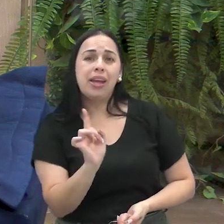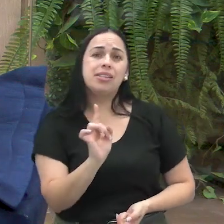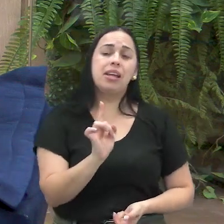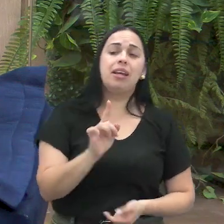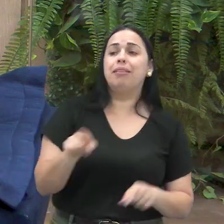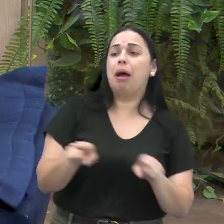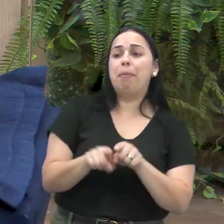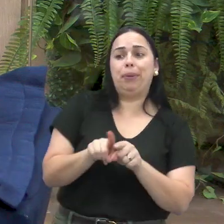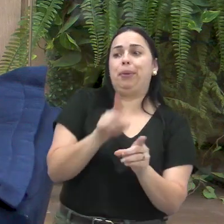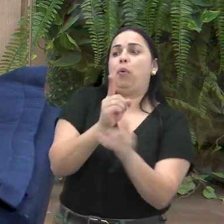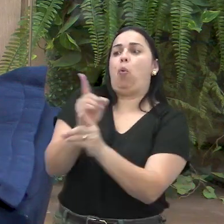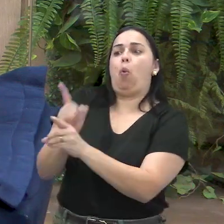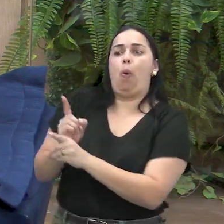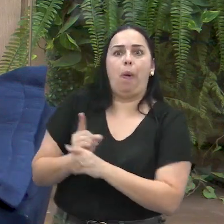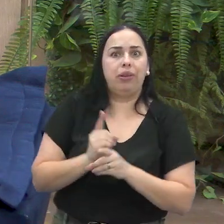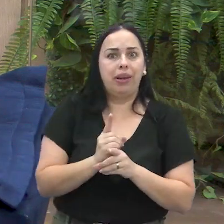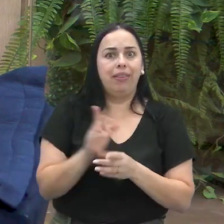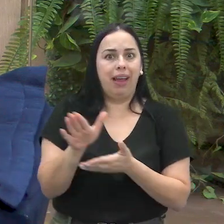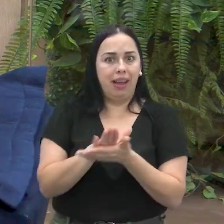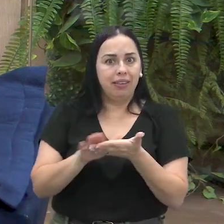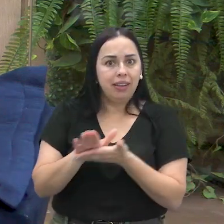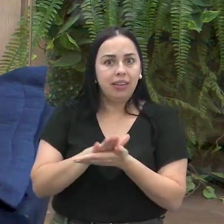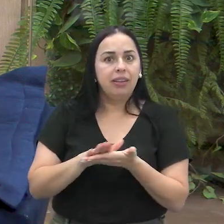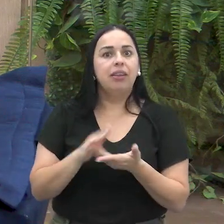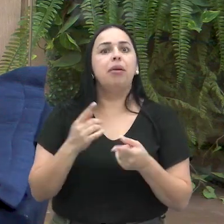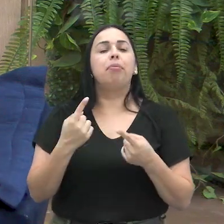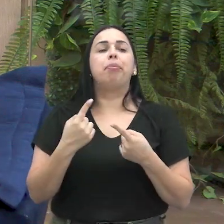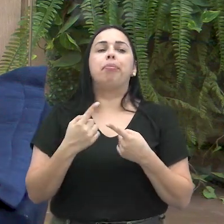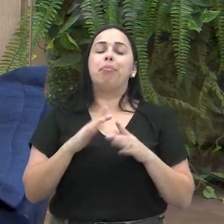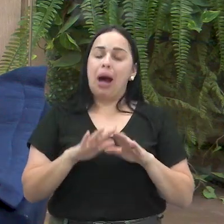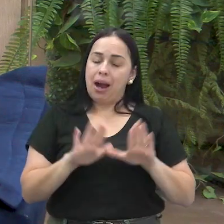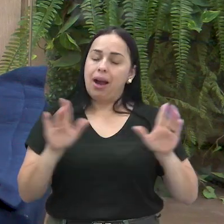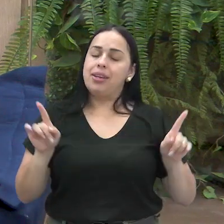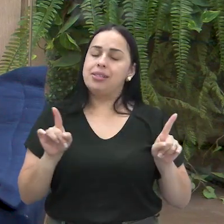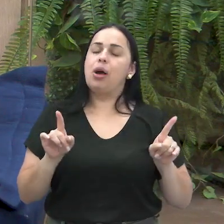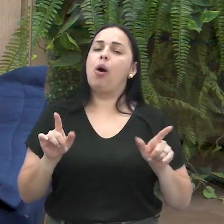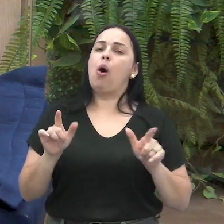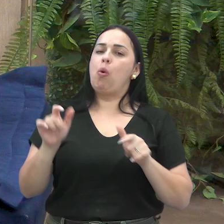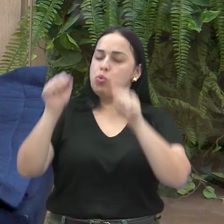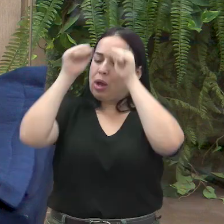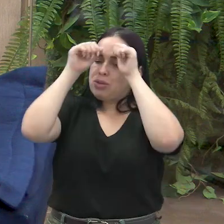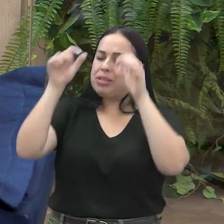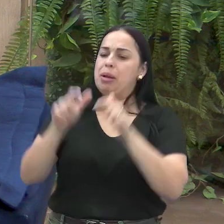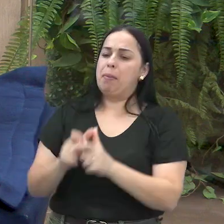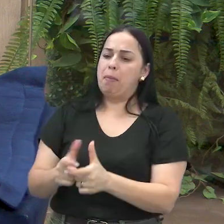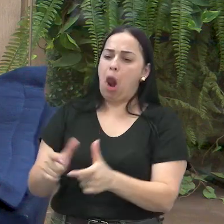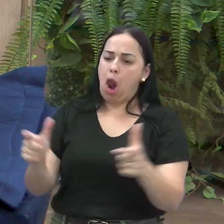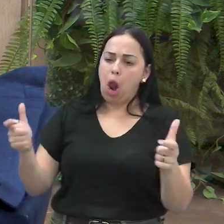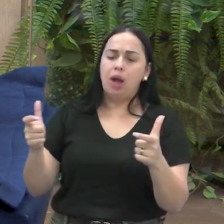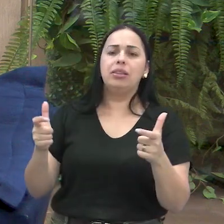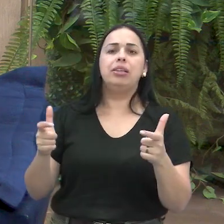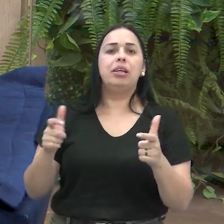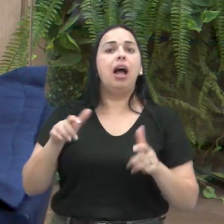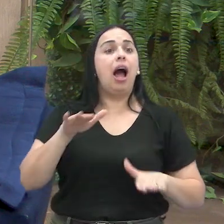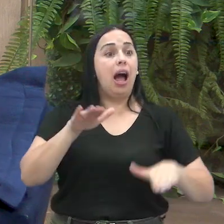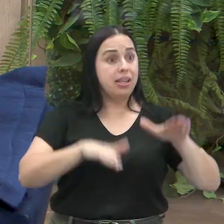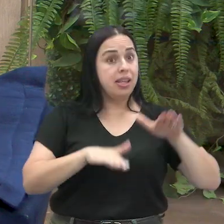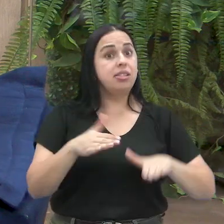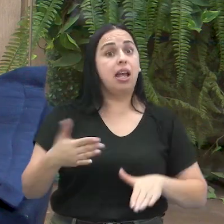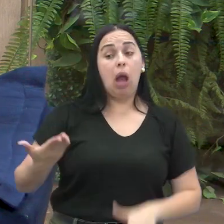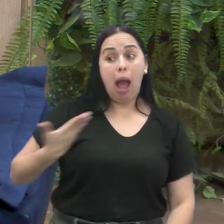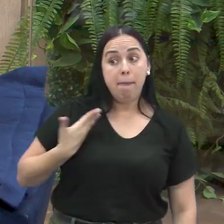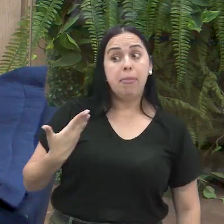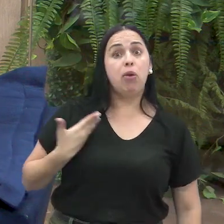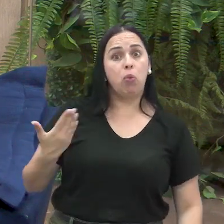família, não vê na escola dos filhos, que está cada vez mais difícil, né? Que o número está aumentando, então é raro a criança que não tem